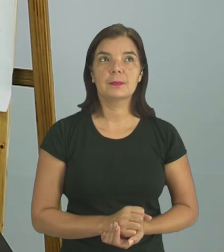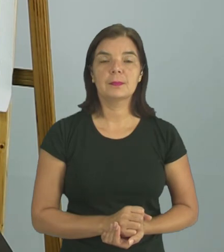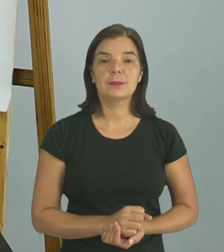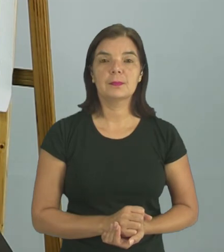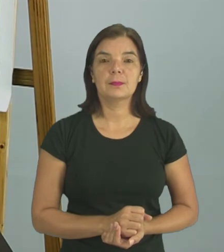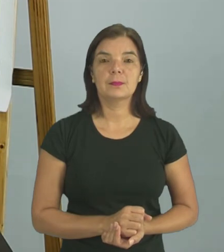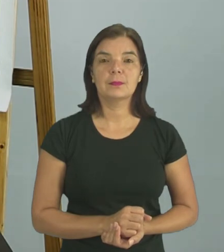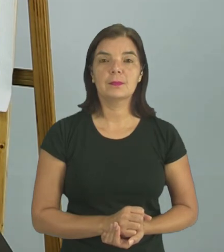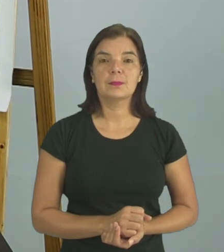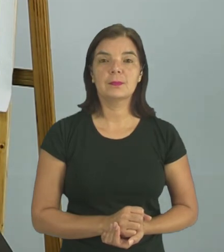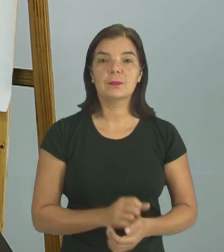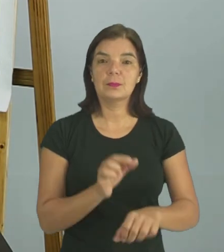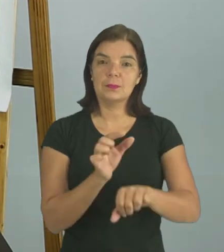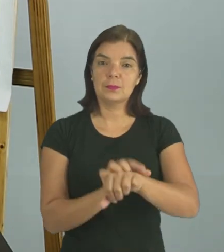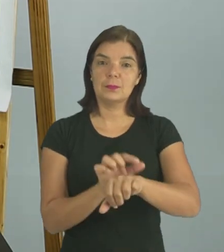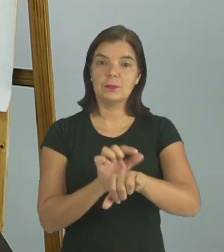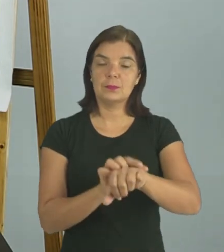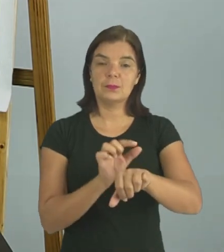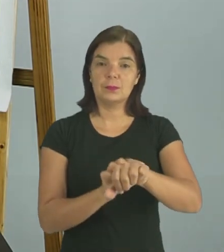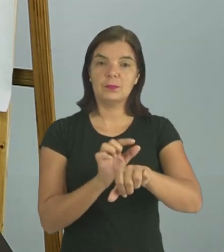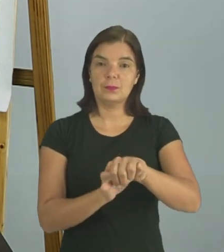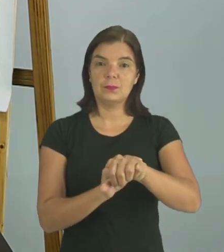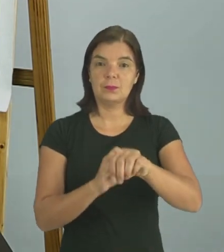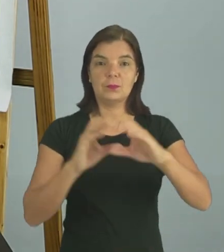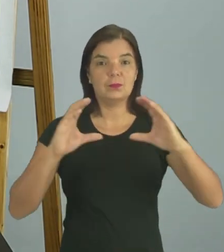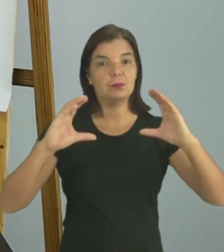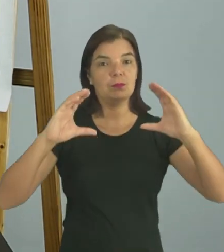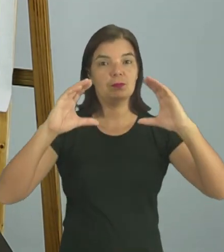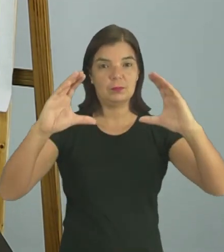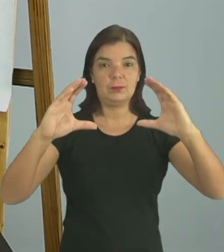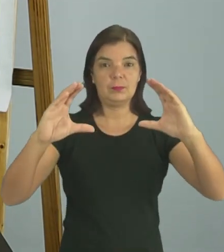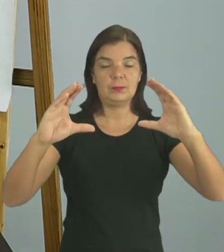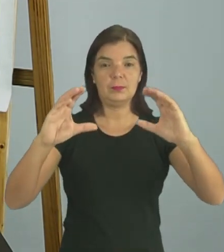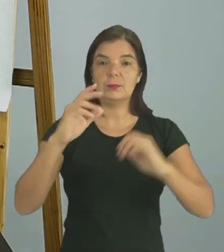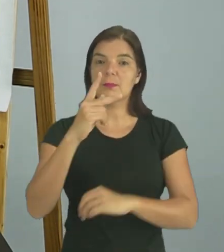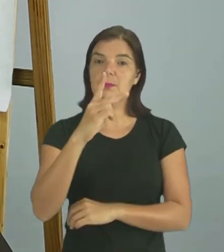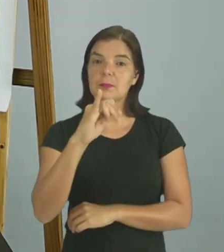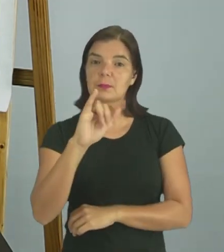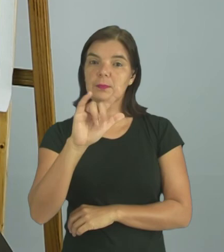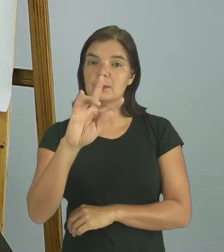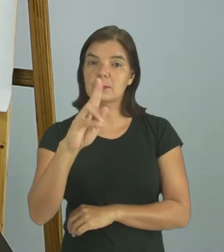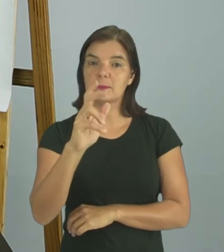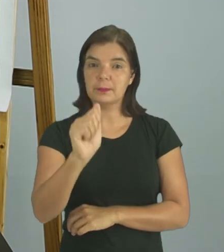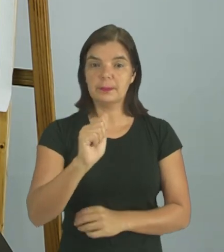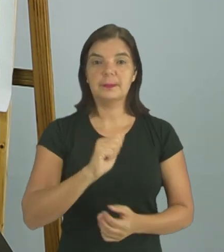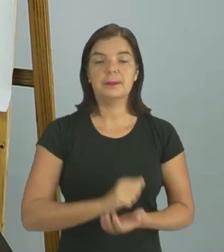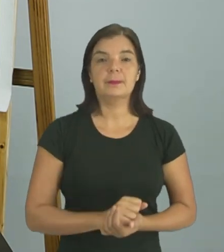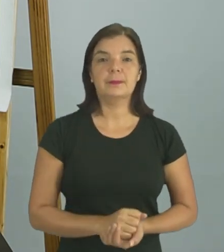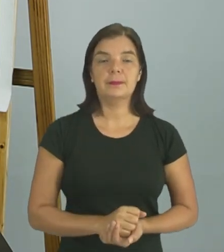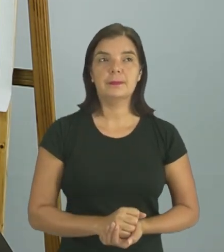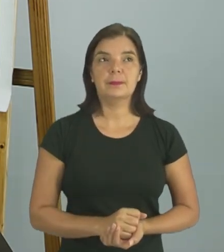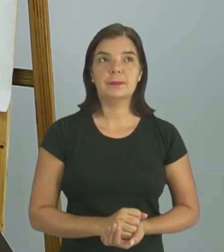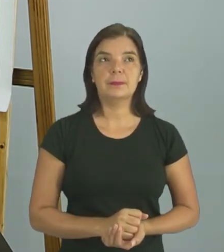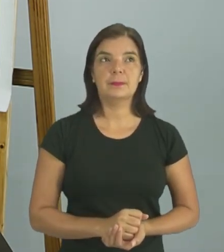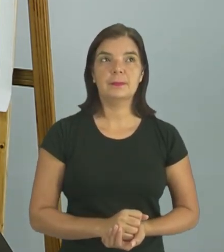e o relógio de mecânico, ou também o relógio a pilha.